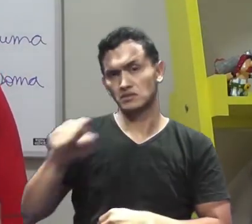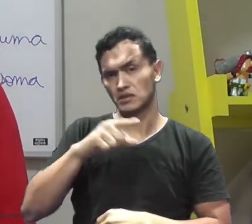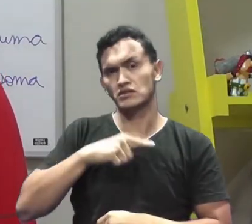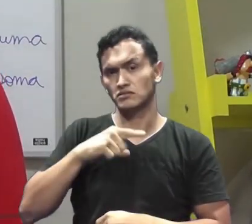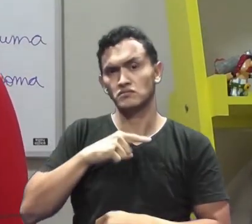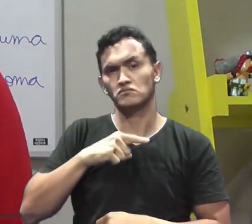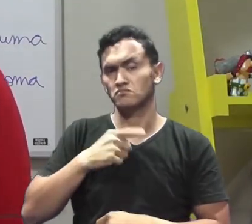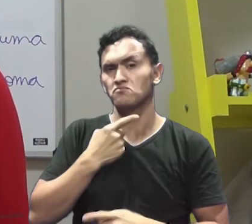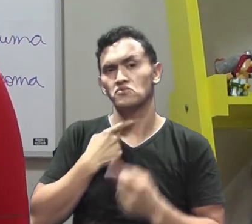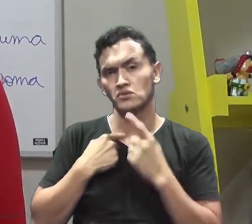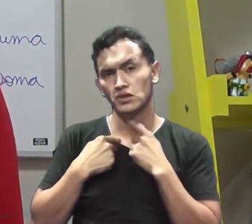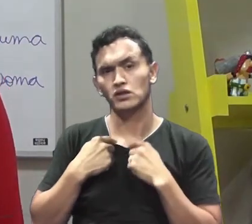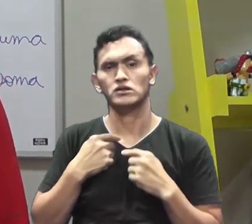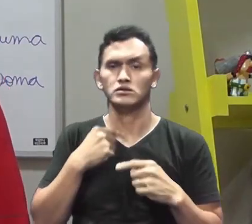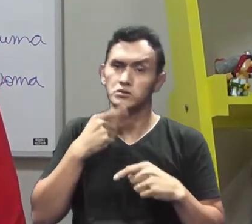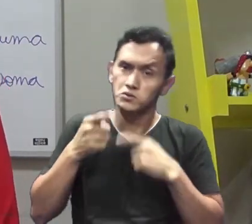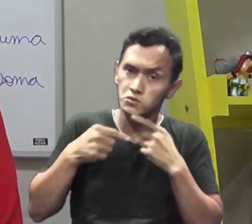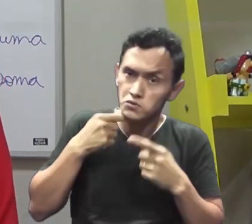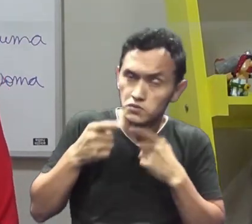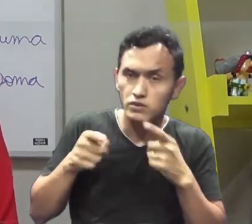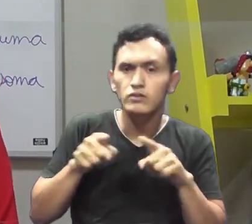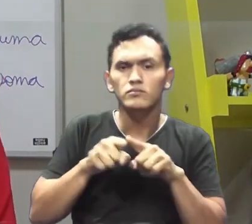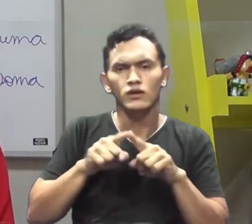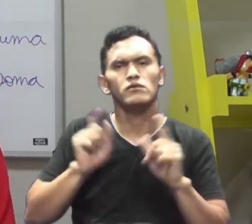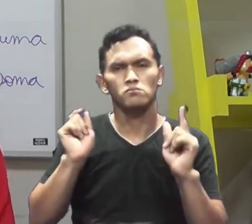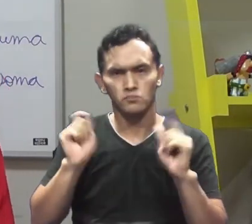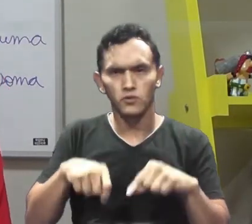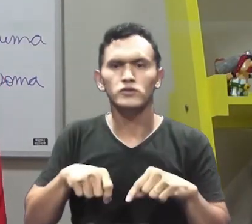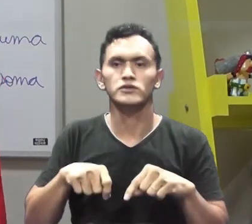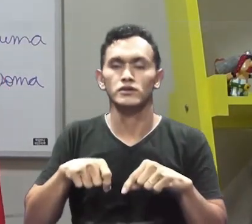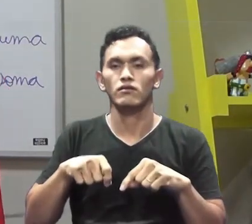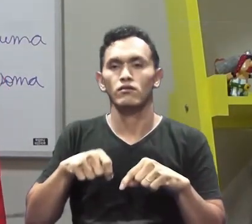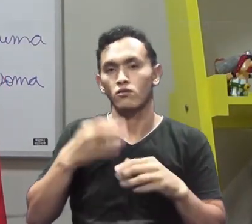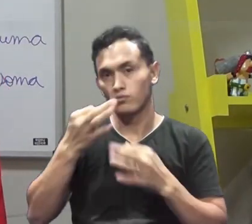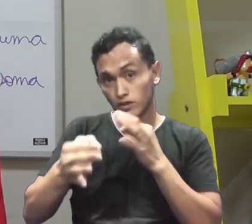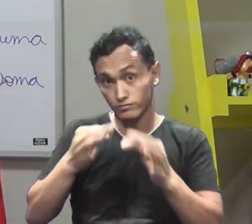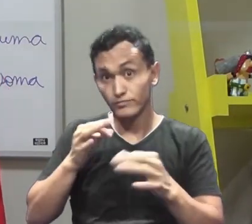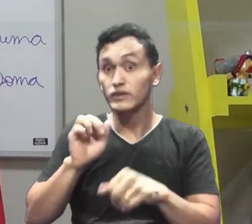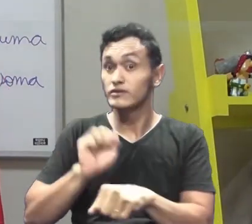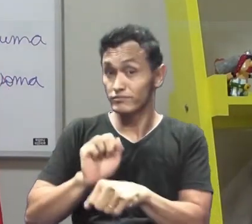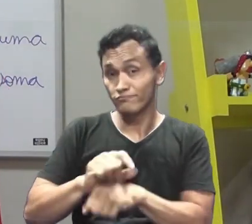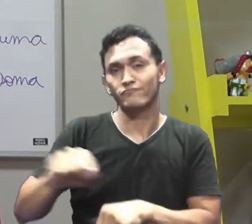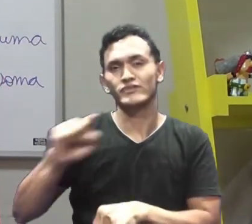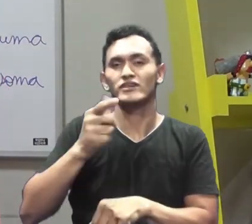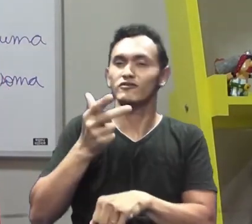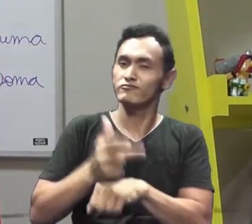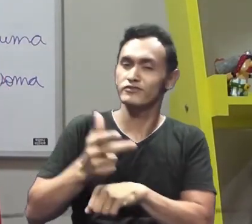vontade, se você tiver ficado com alguma dúvida, e espero você no próximo vídeo.